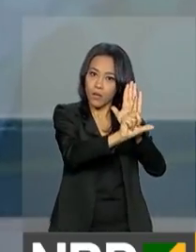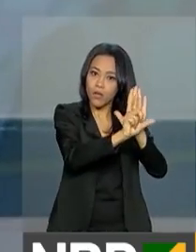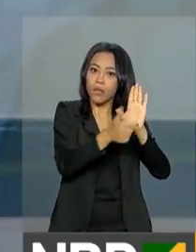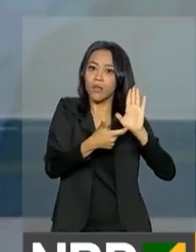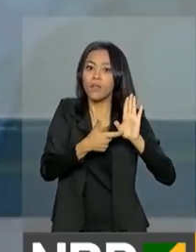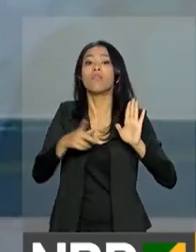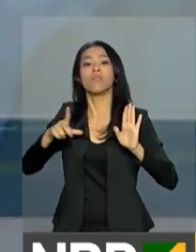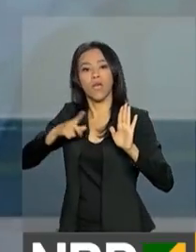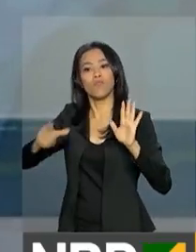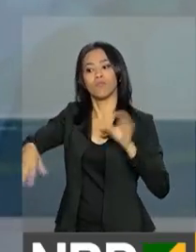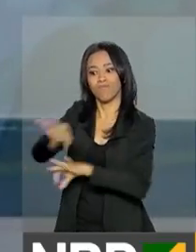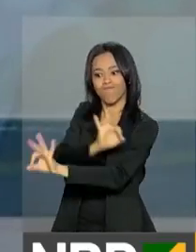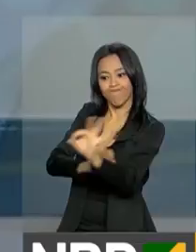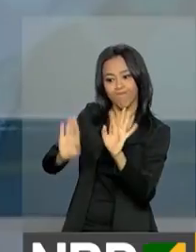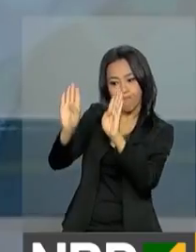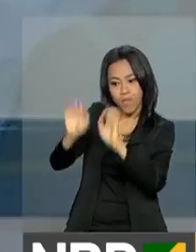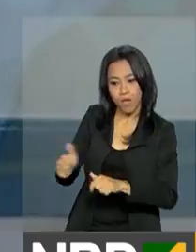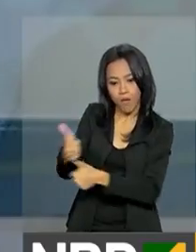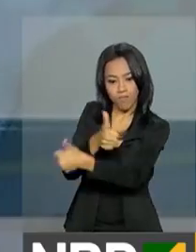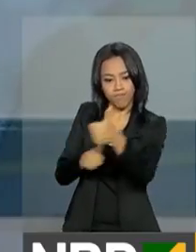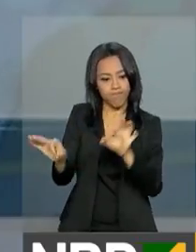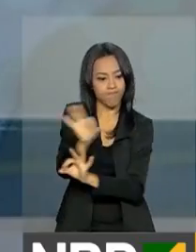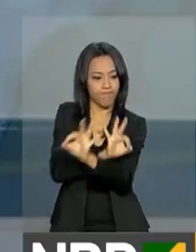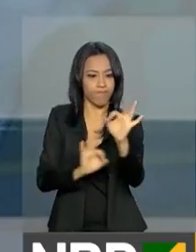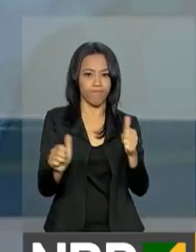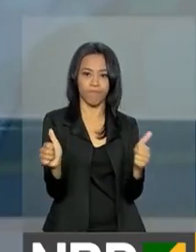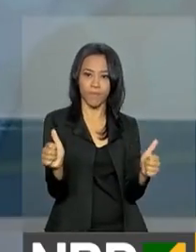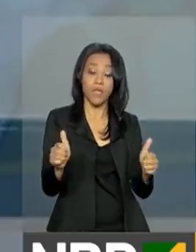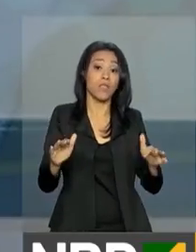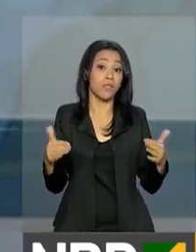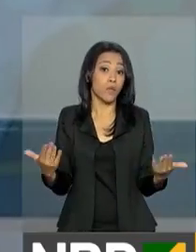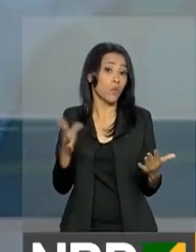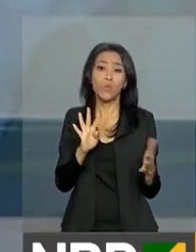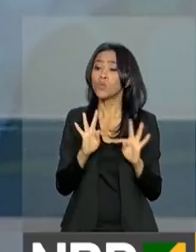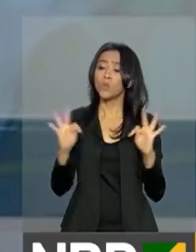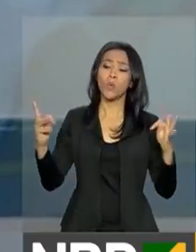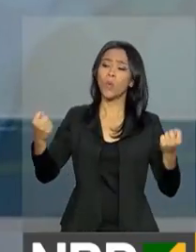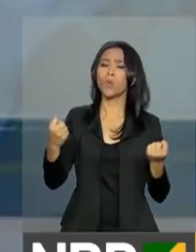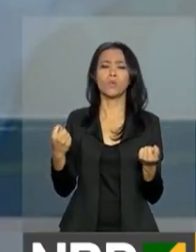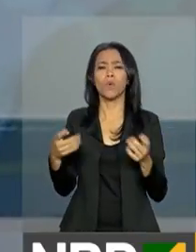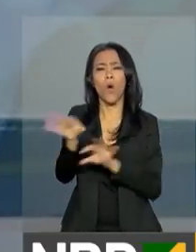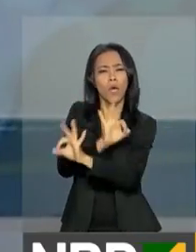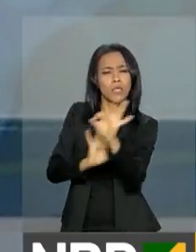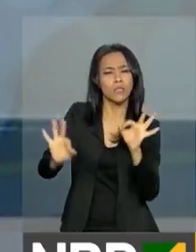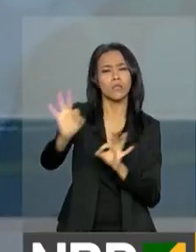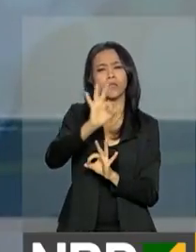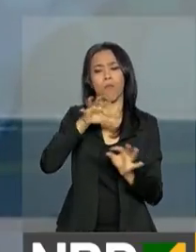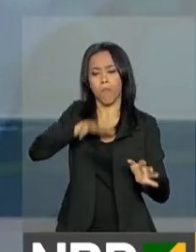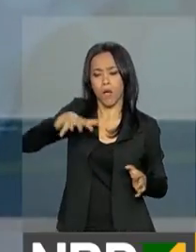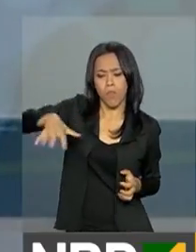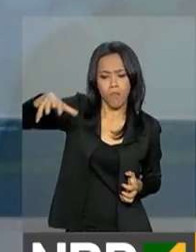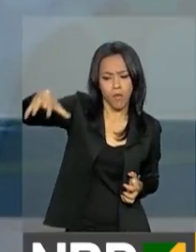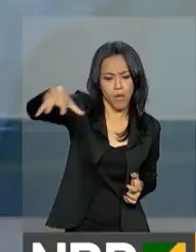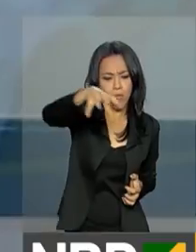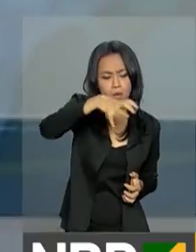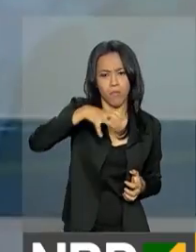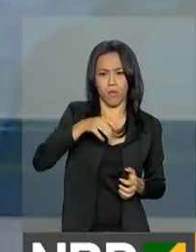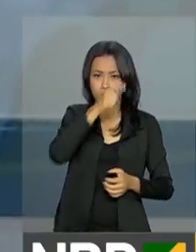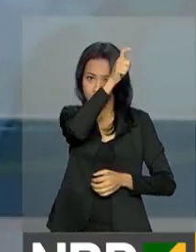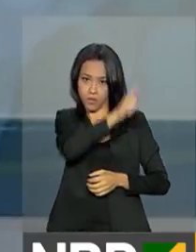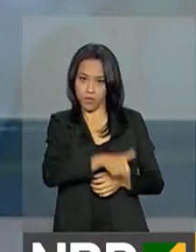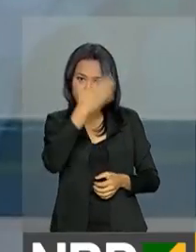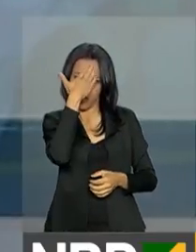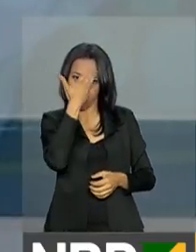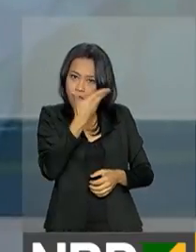temos organização. Aliás, toda e qualquer organização, vou dizer uma trivialidade, ministro Kassab,